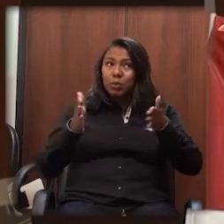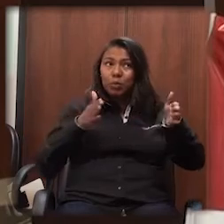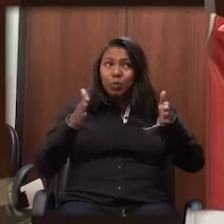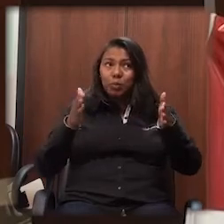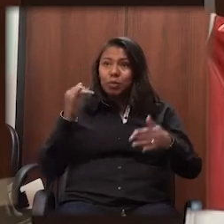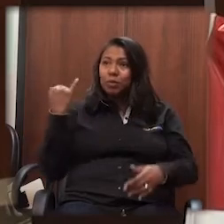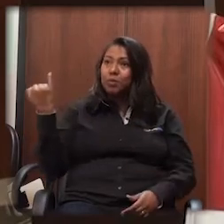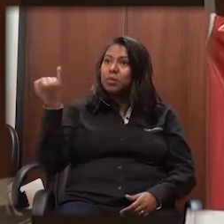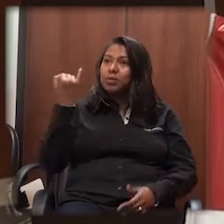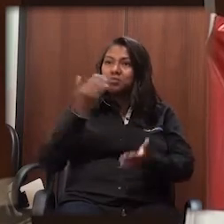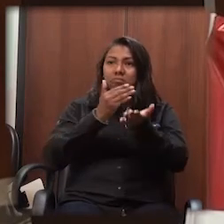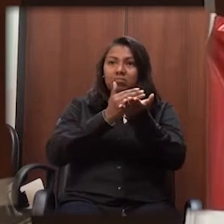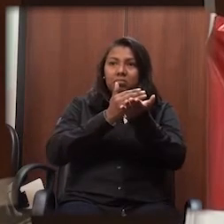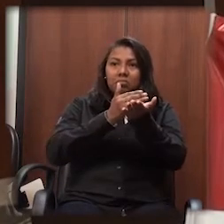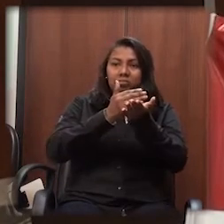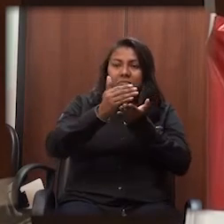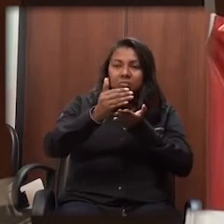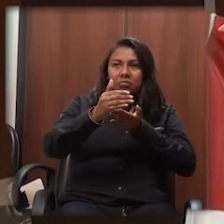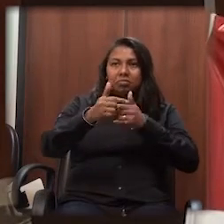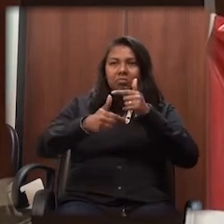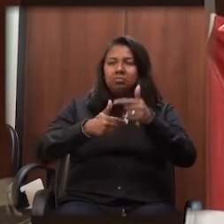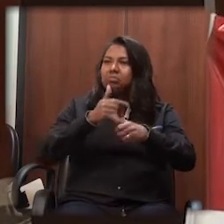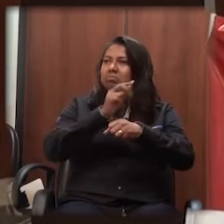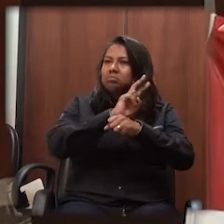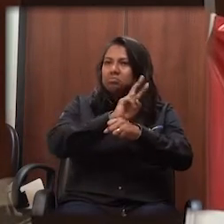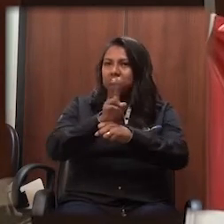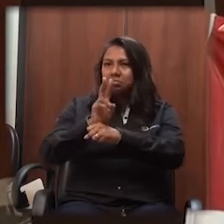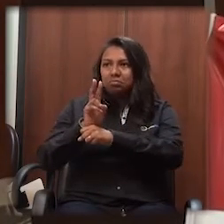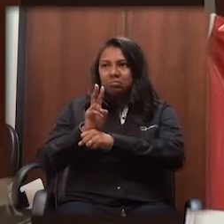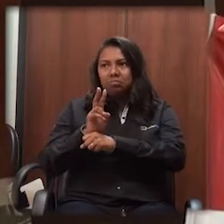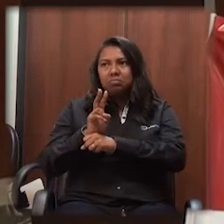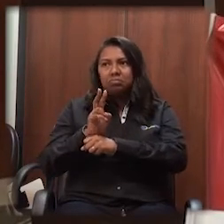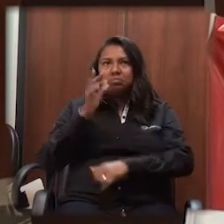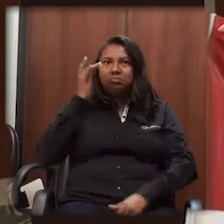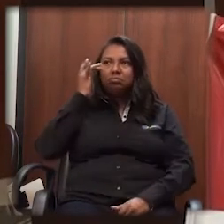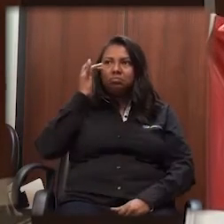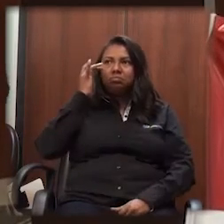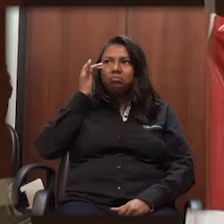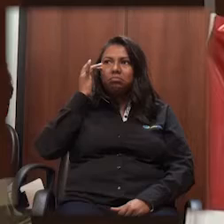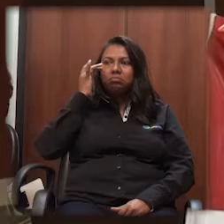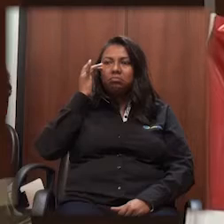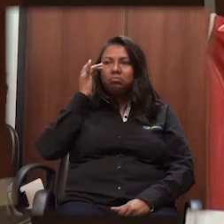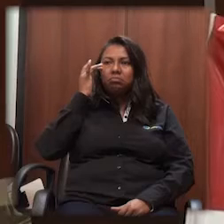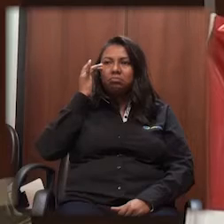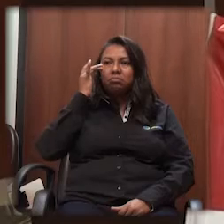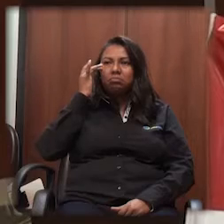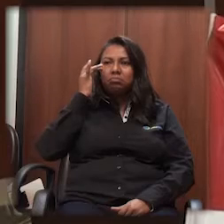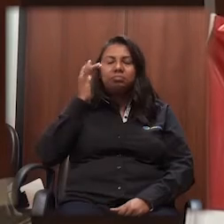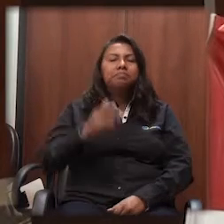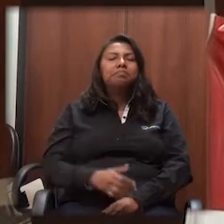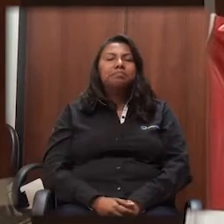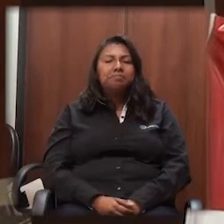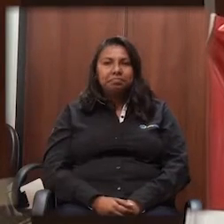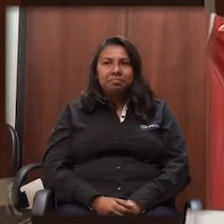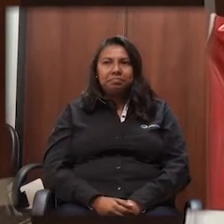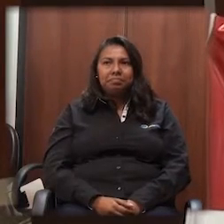gente começar os nossos trabalhos de monitoramento. Eu acho, será que eu consigo ficar daqui mesmo? Acho que eu consigo, né? Não,